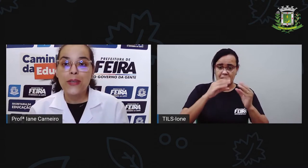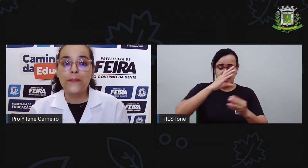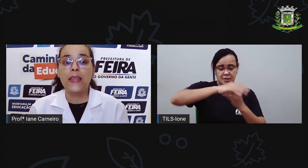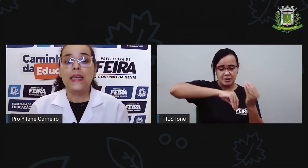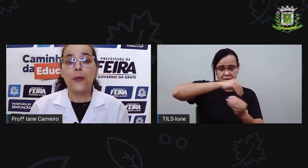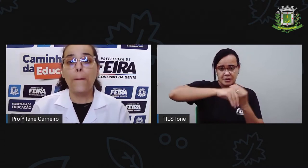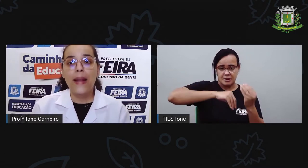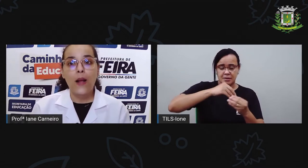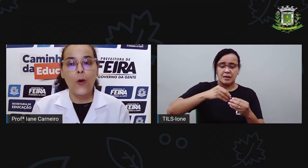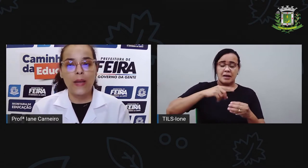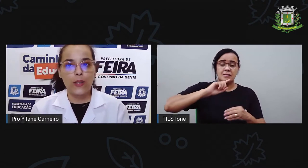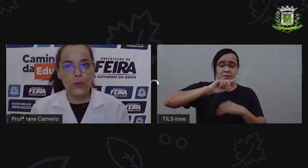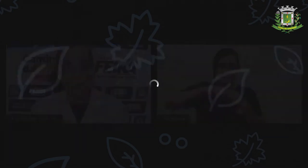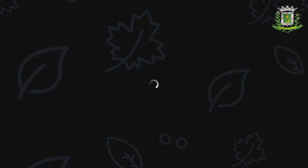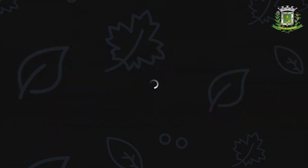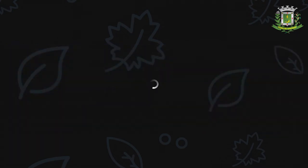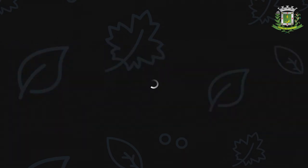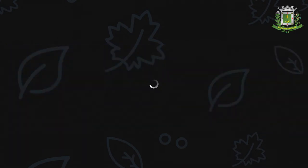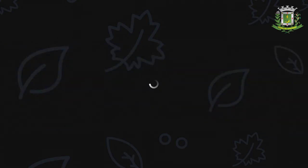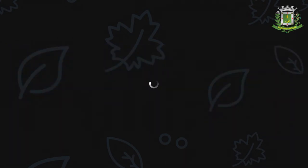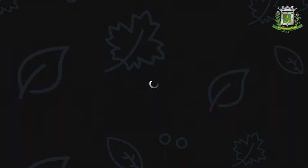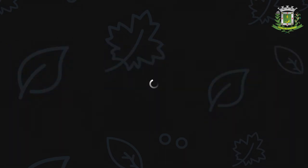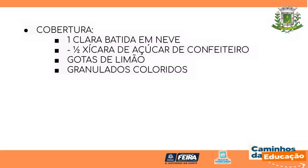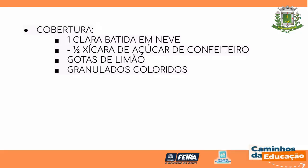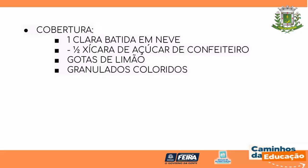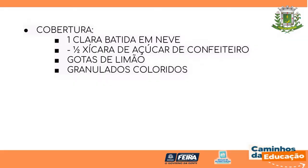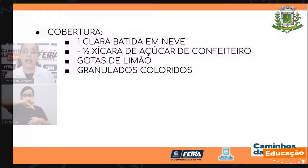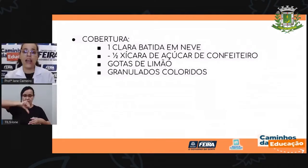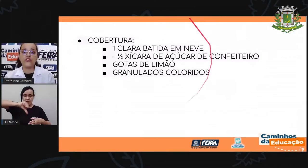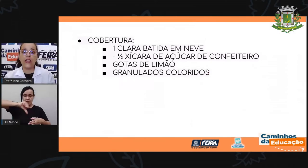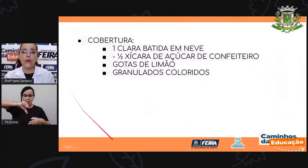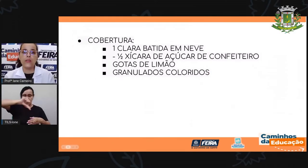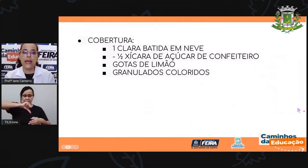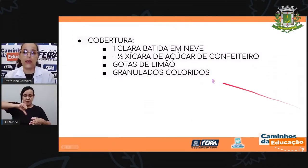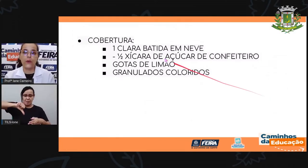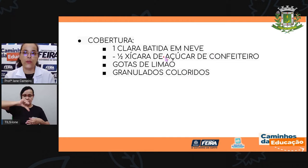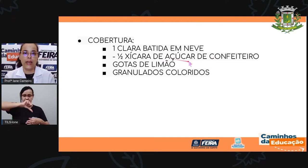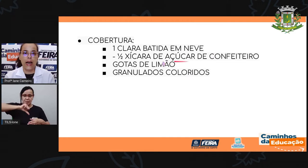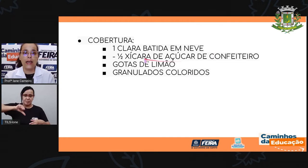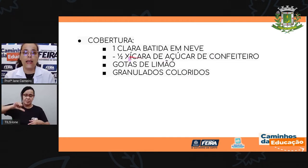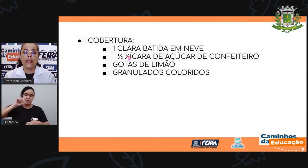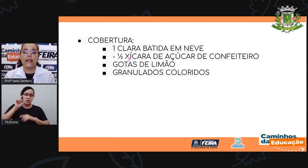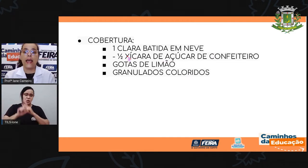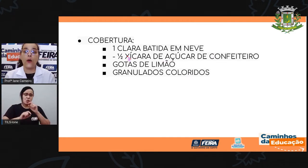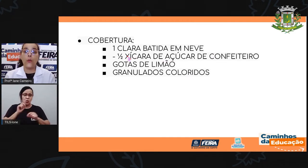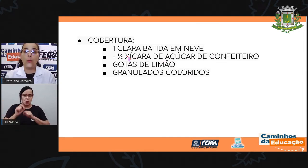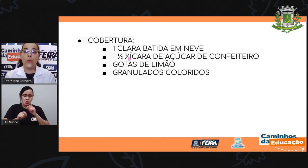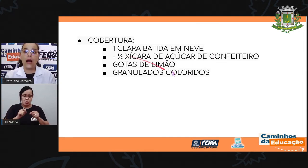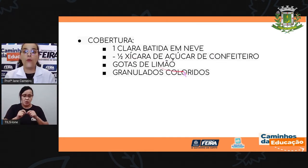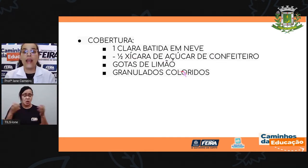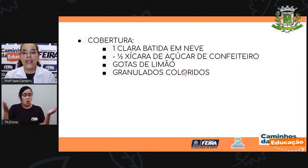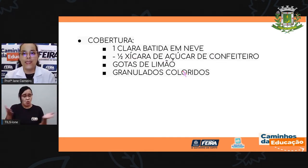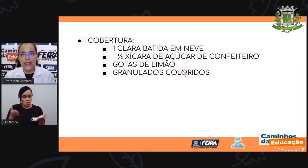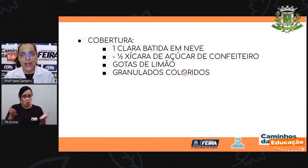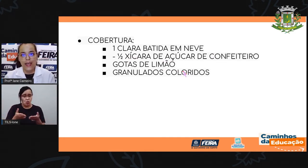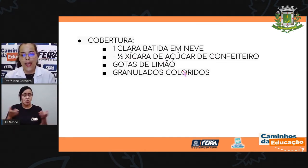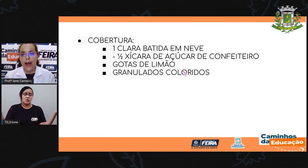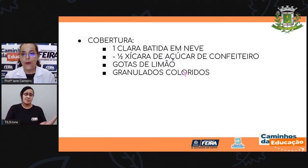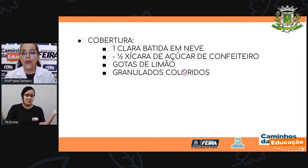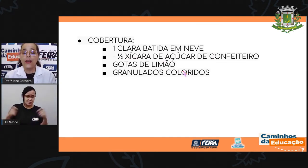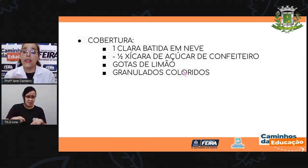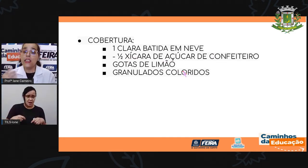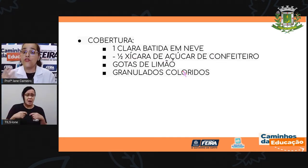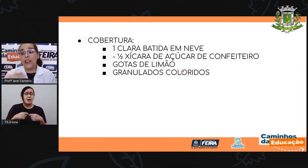cobertura. Então, pra cobertura, hoje em dia, a gente já consegue encontrar, né? Um glacê